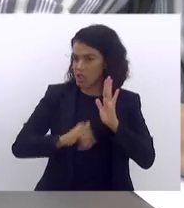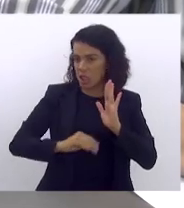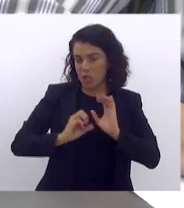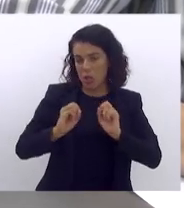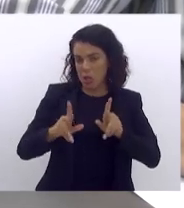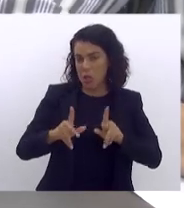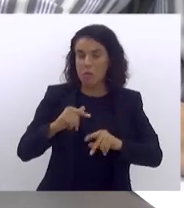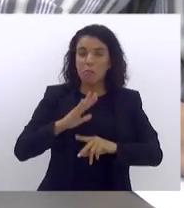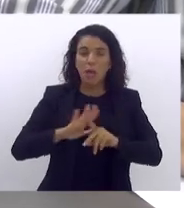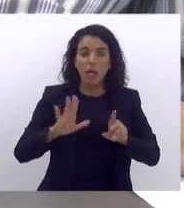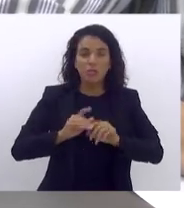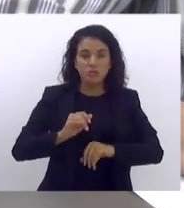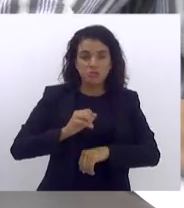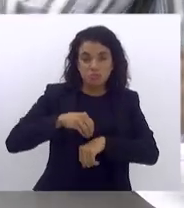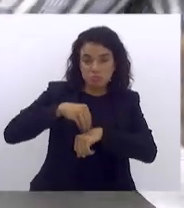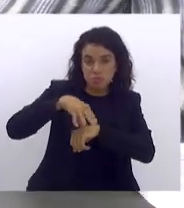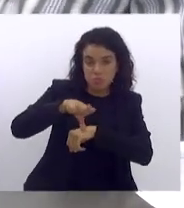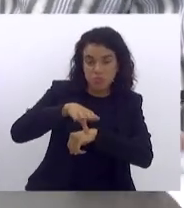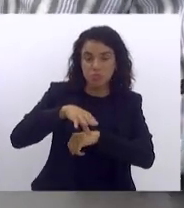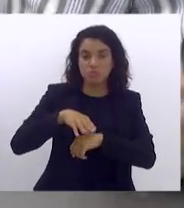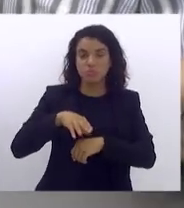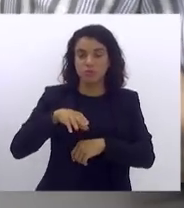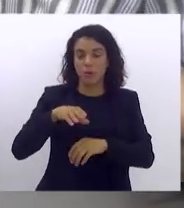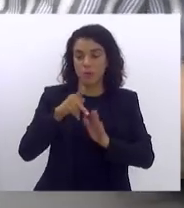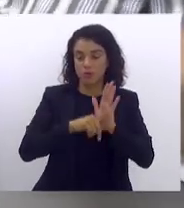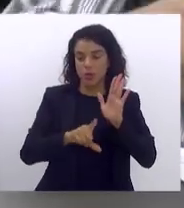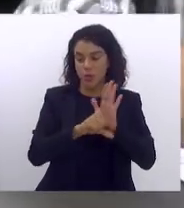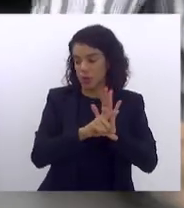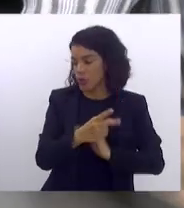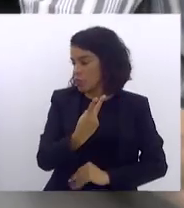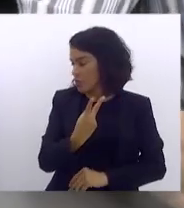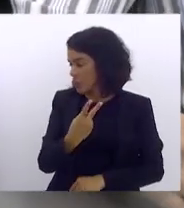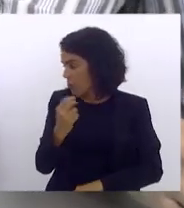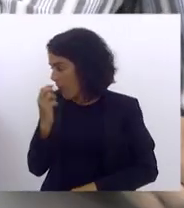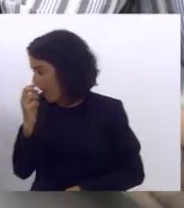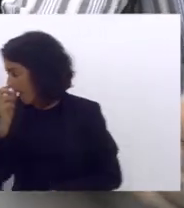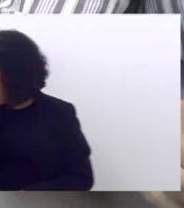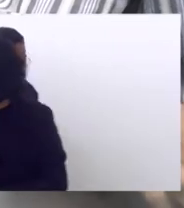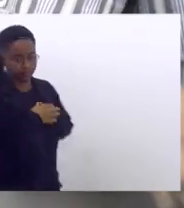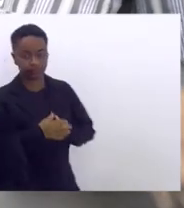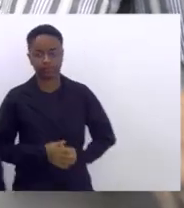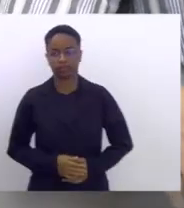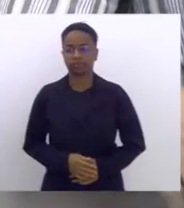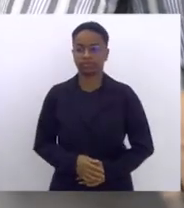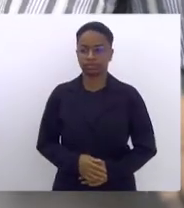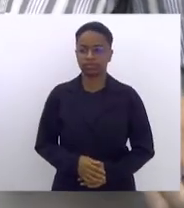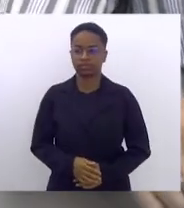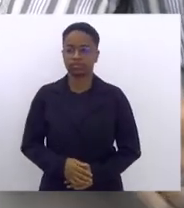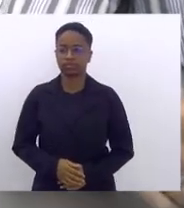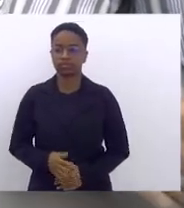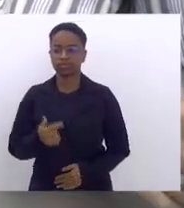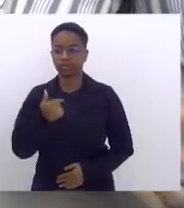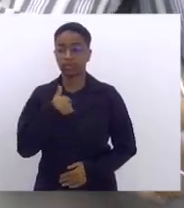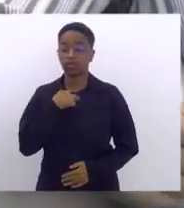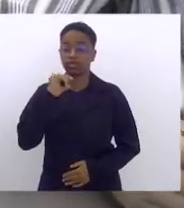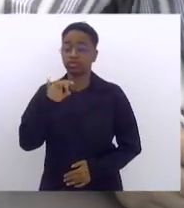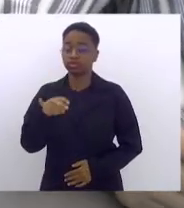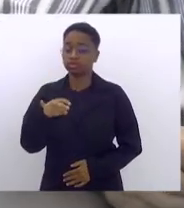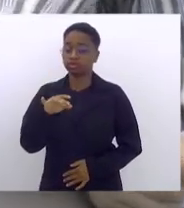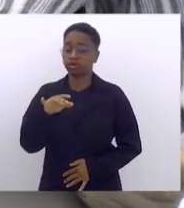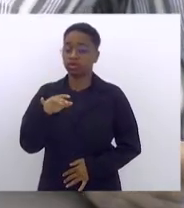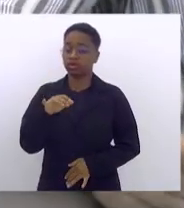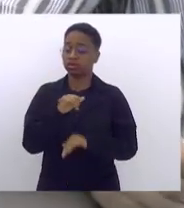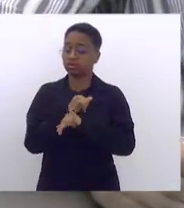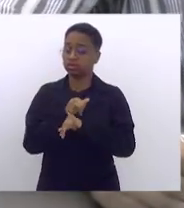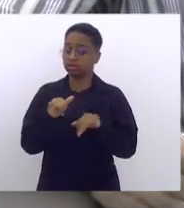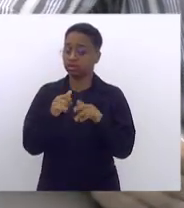só alertar que, no caso do projeto 2, eu vou levantar, mas é só uma prévia, que